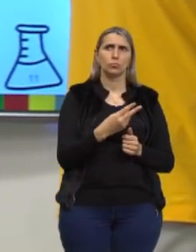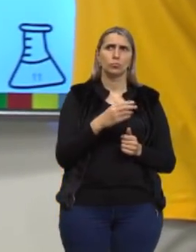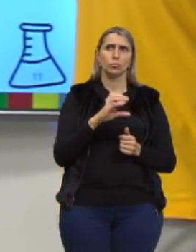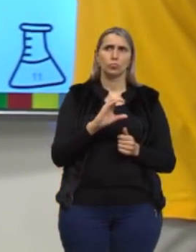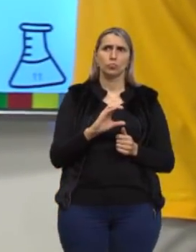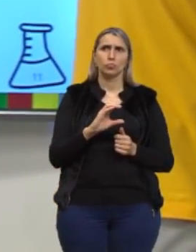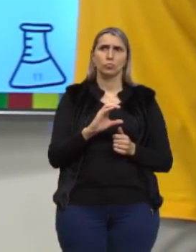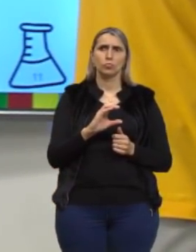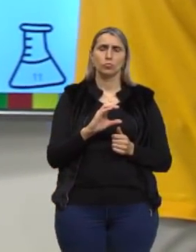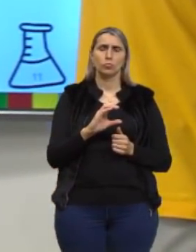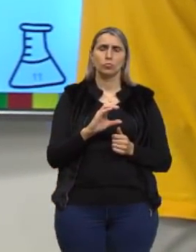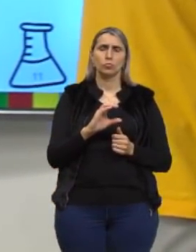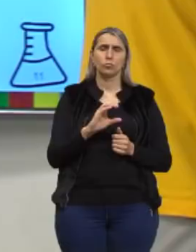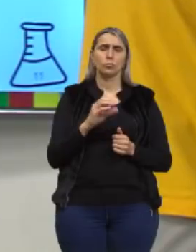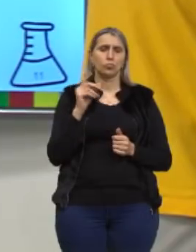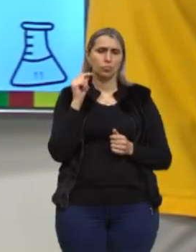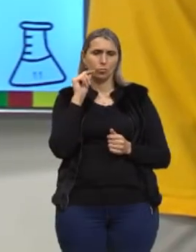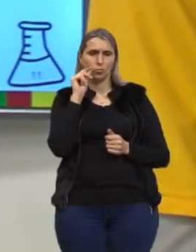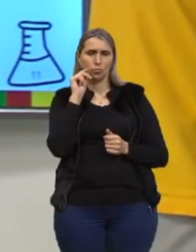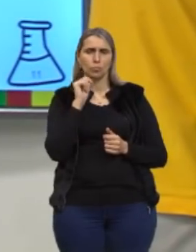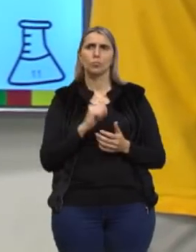carbono grafita